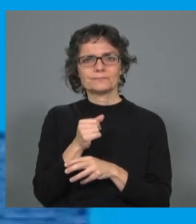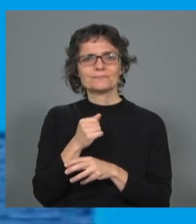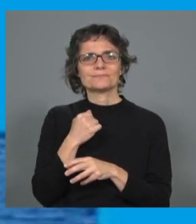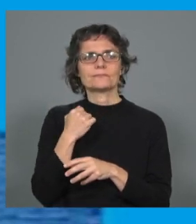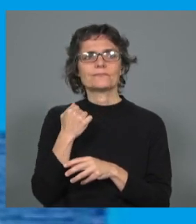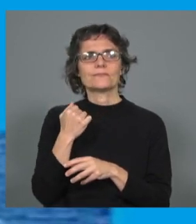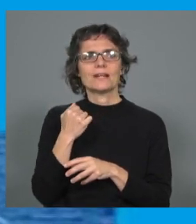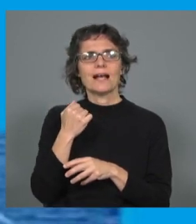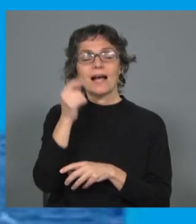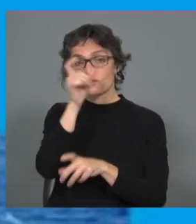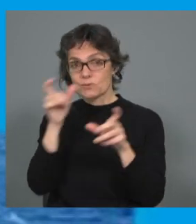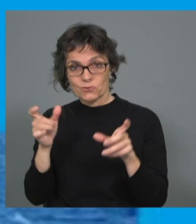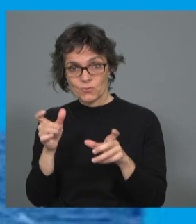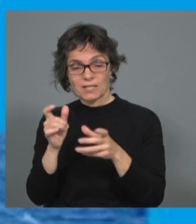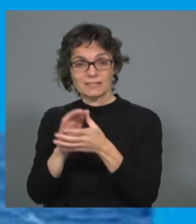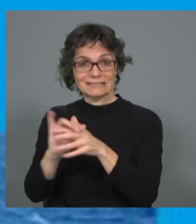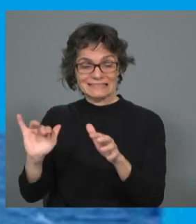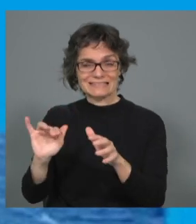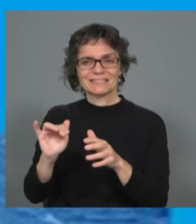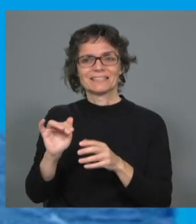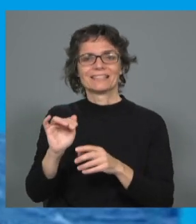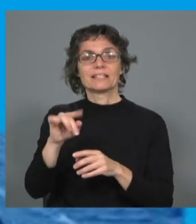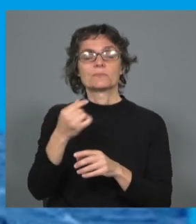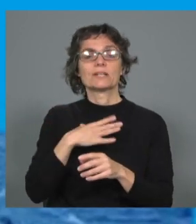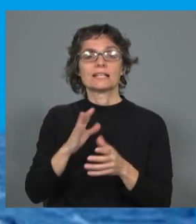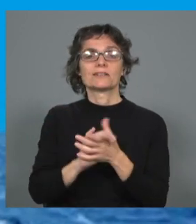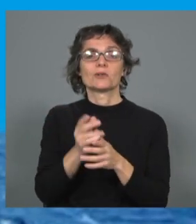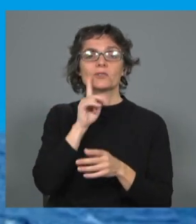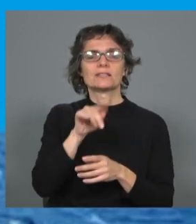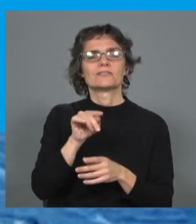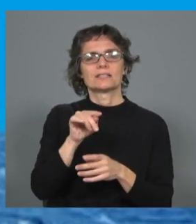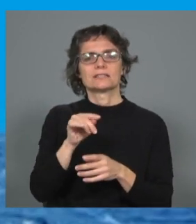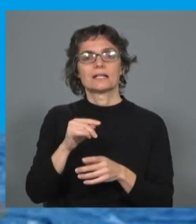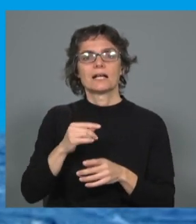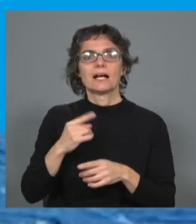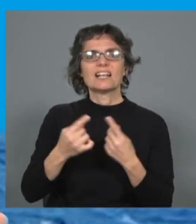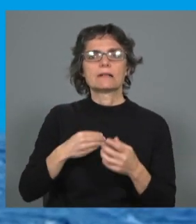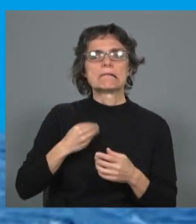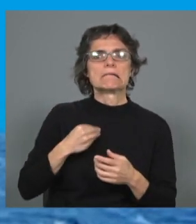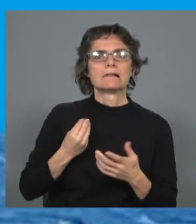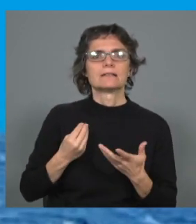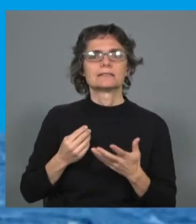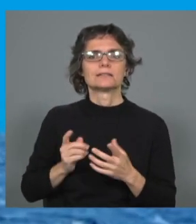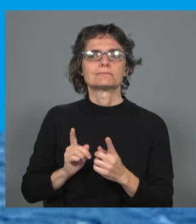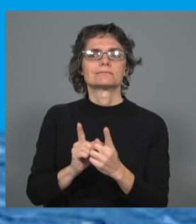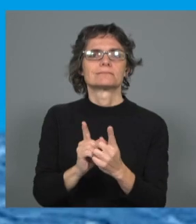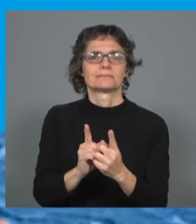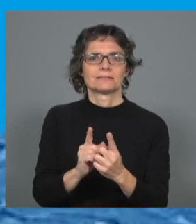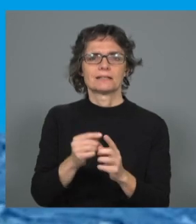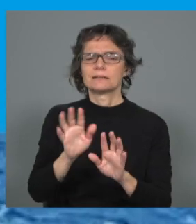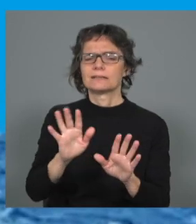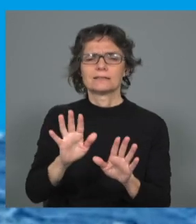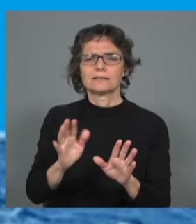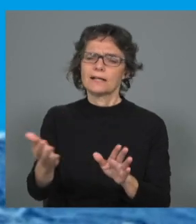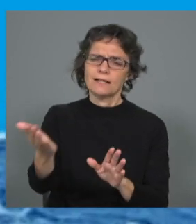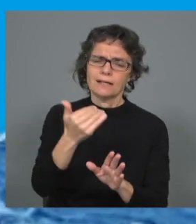Igreja. A Igreja é mãe, acolhe, integra, mas tem as portas abertas, mas é preciso que se passe a porta e que